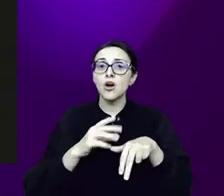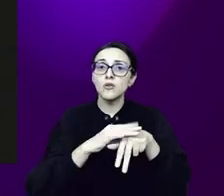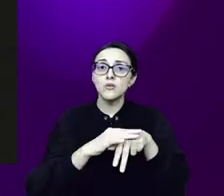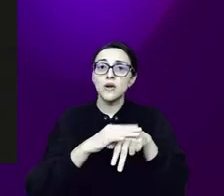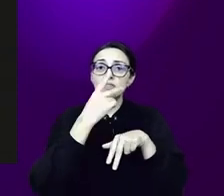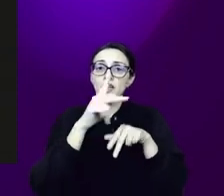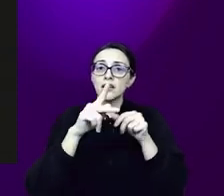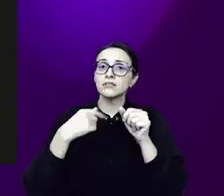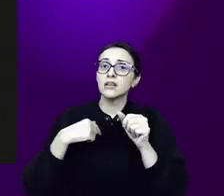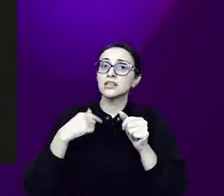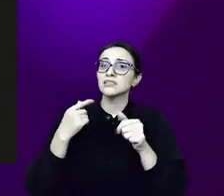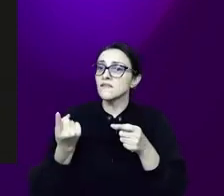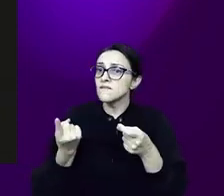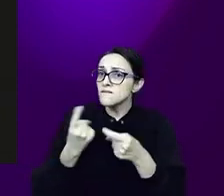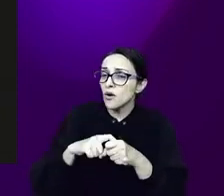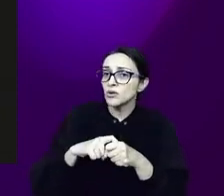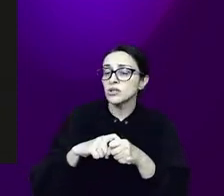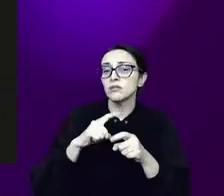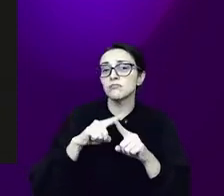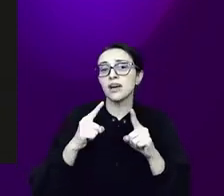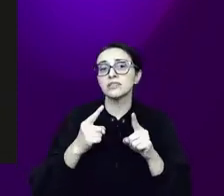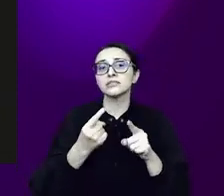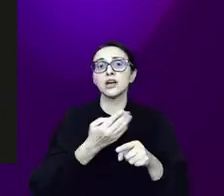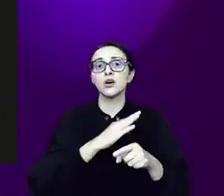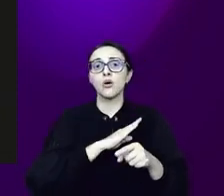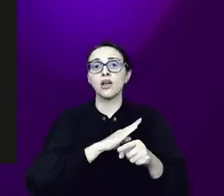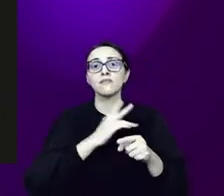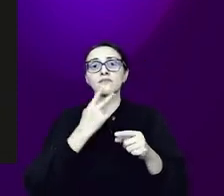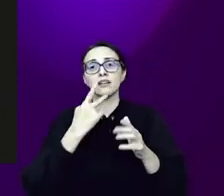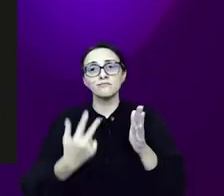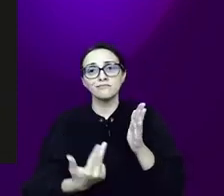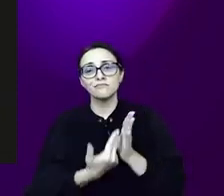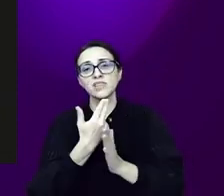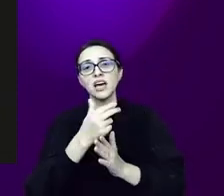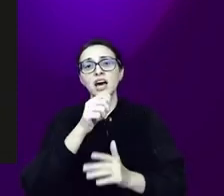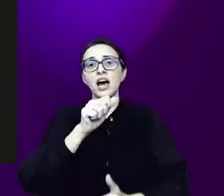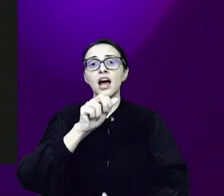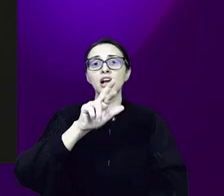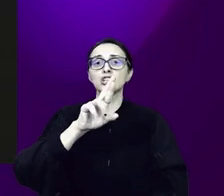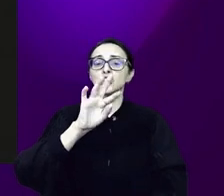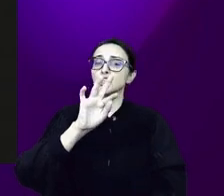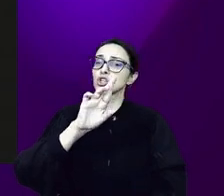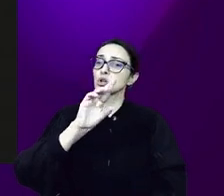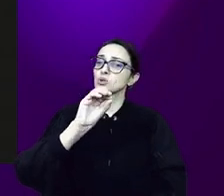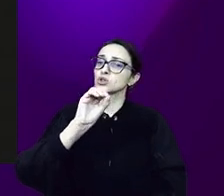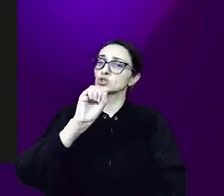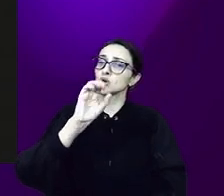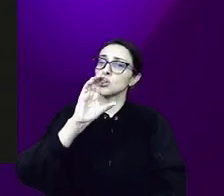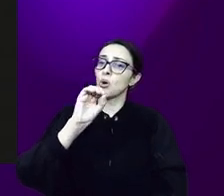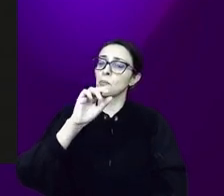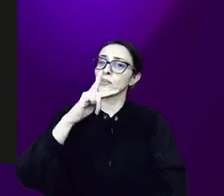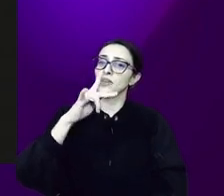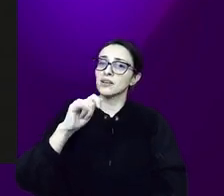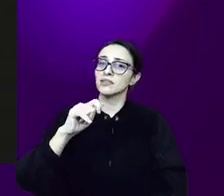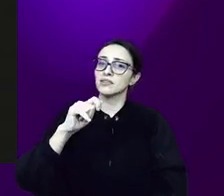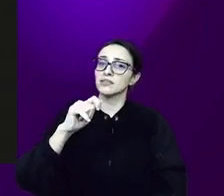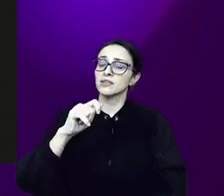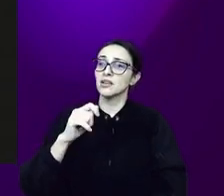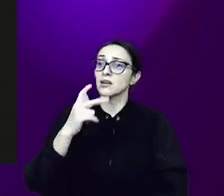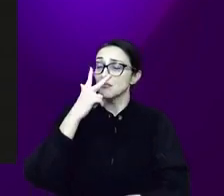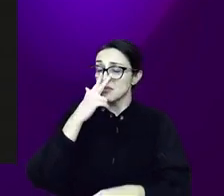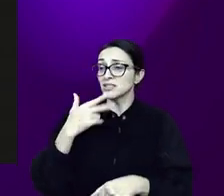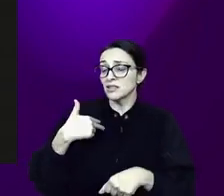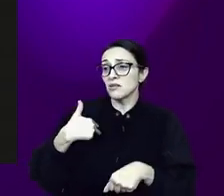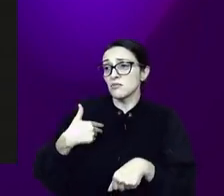subluxação que é irreversível, de algum colega indicar algum procedimento, tipo uma artroscopia ou um enxerto posterior? Na minha visão, isso é uma doença